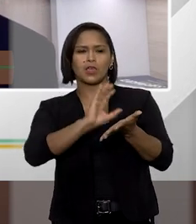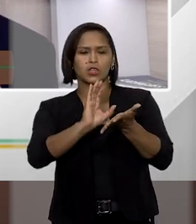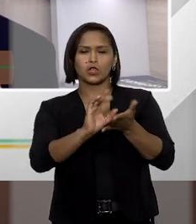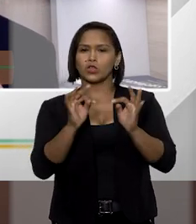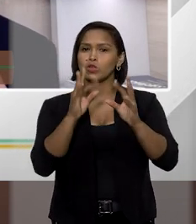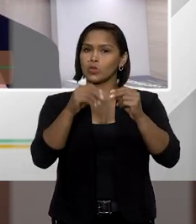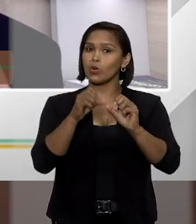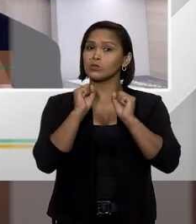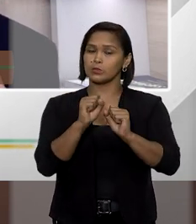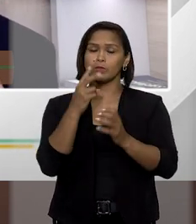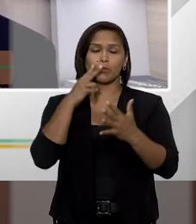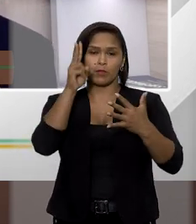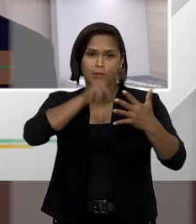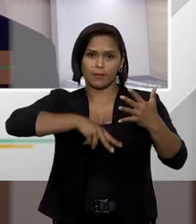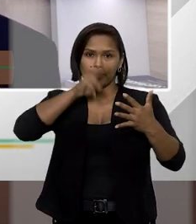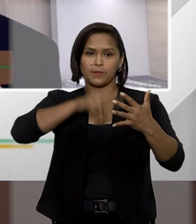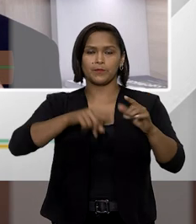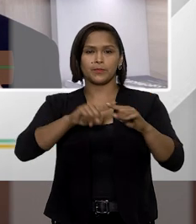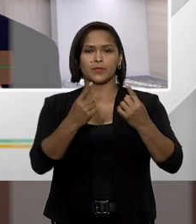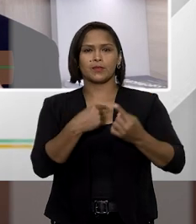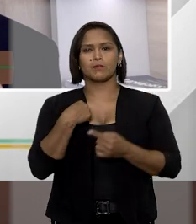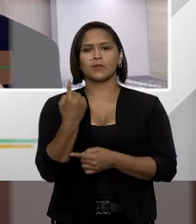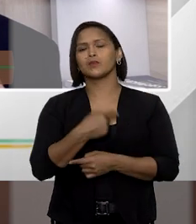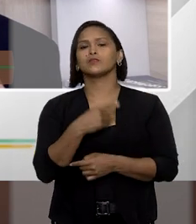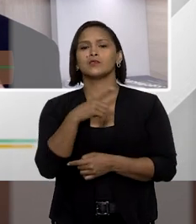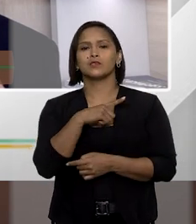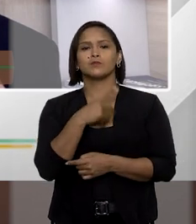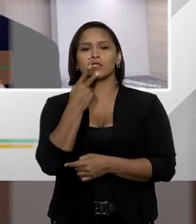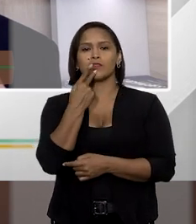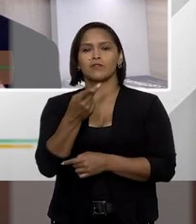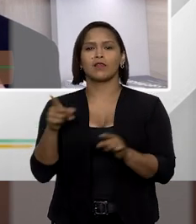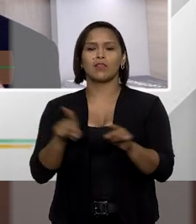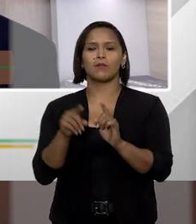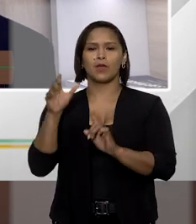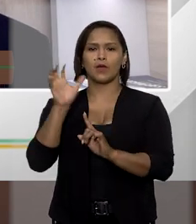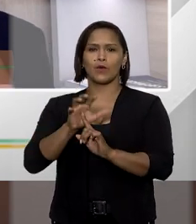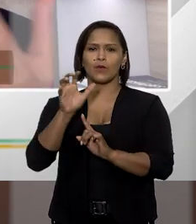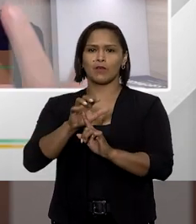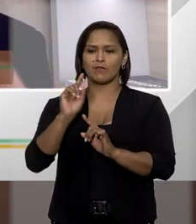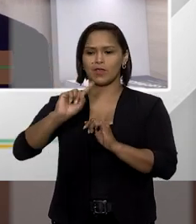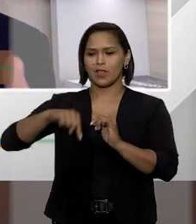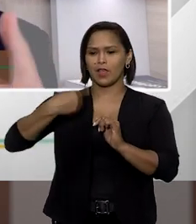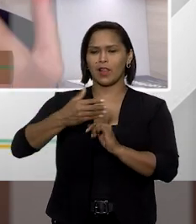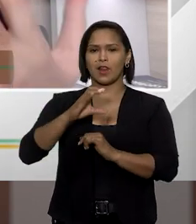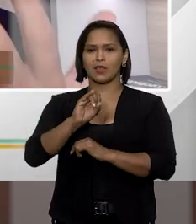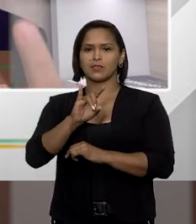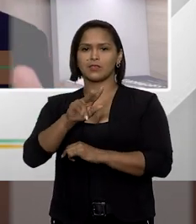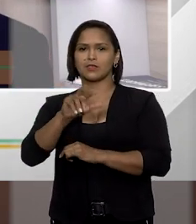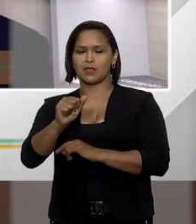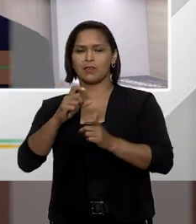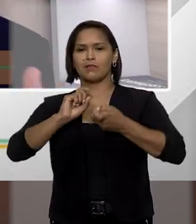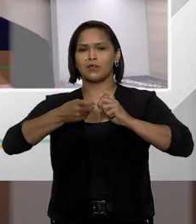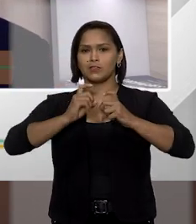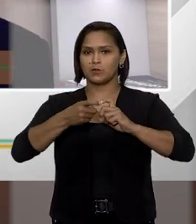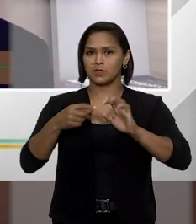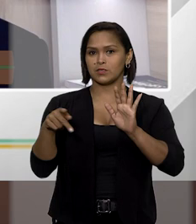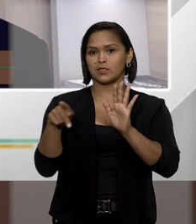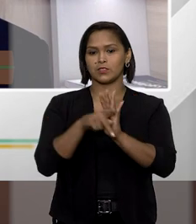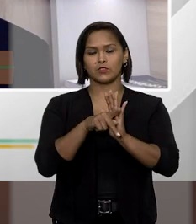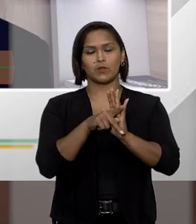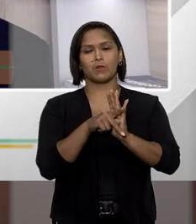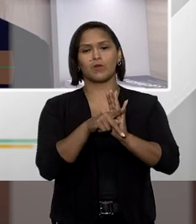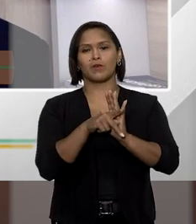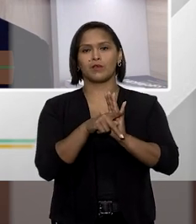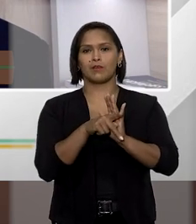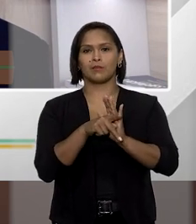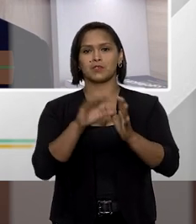pena todo mundo ler, mas a gente tem que falar também dos efeitos extracíveis ou extra-administrativos dos